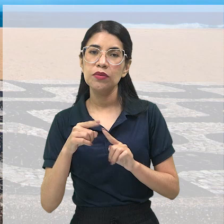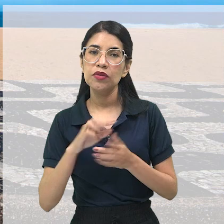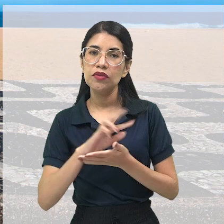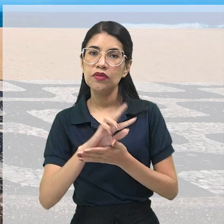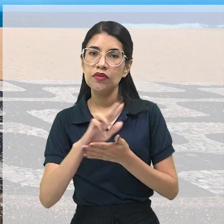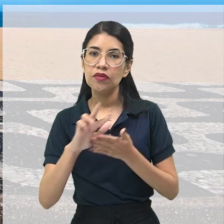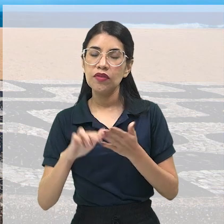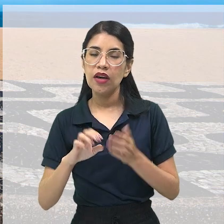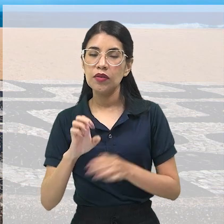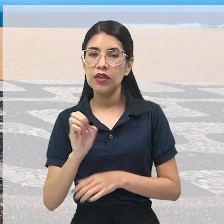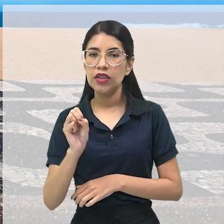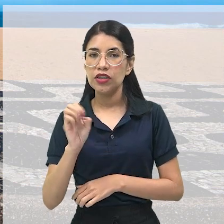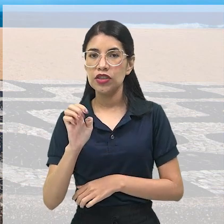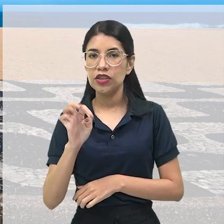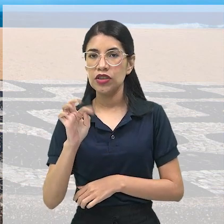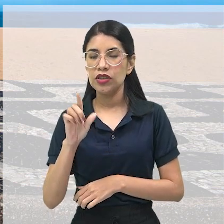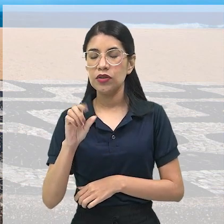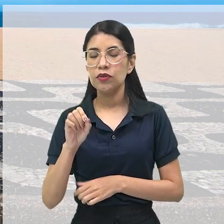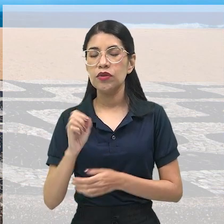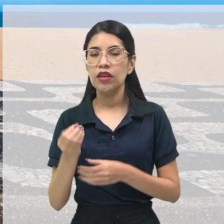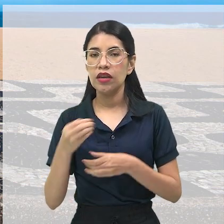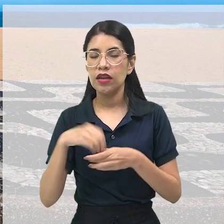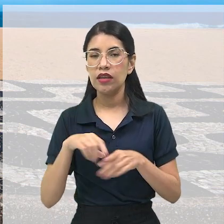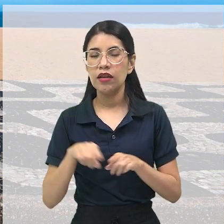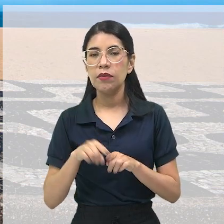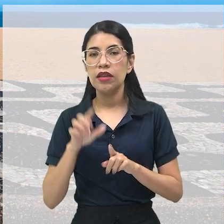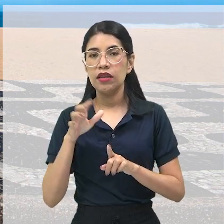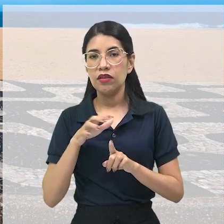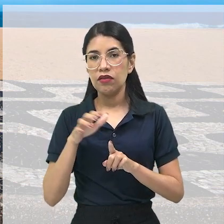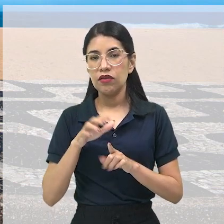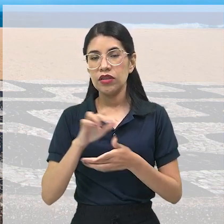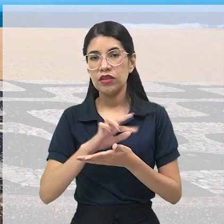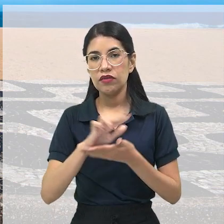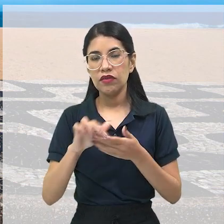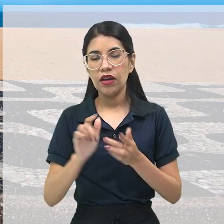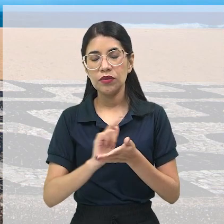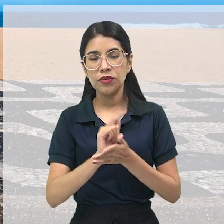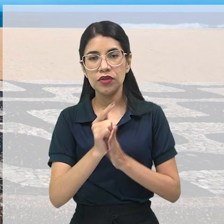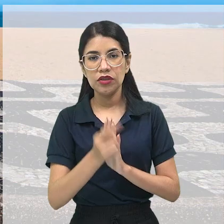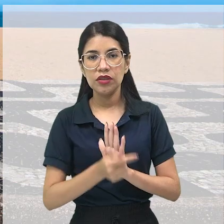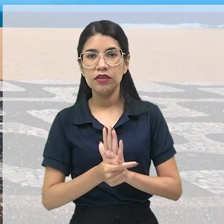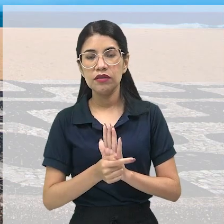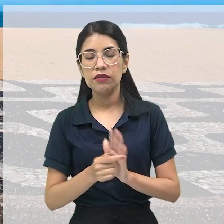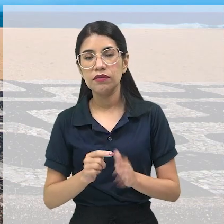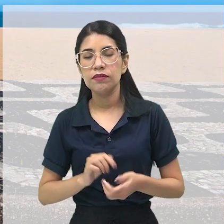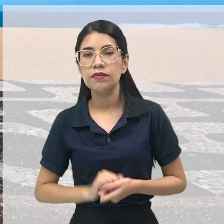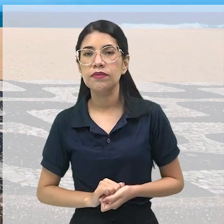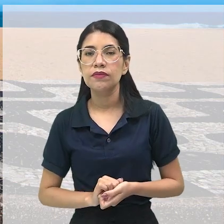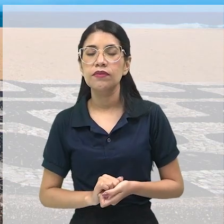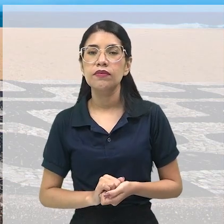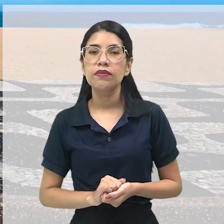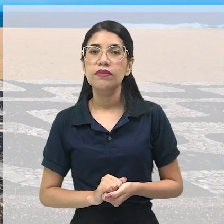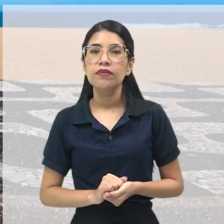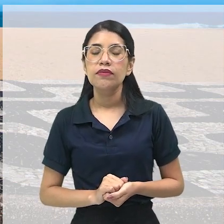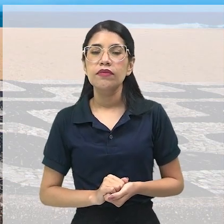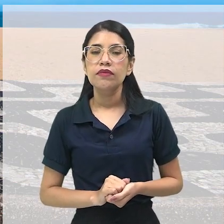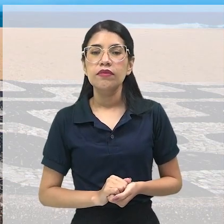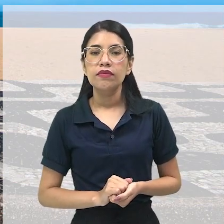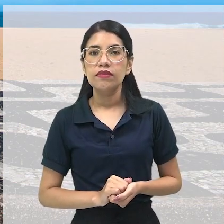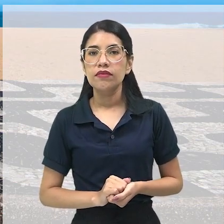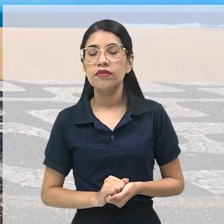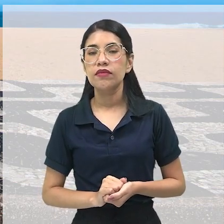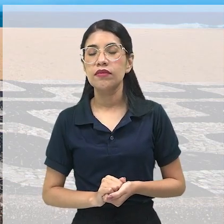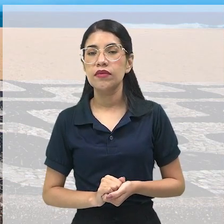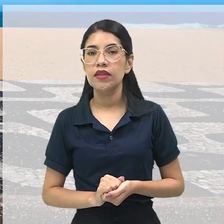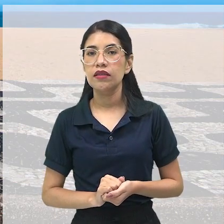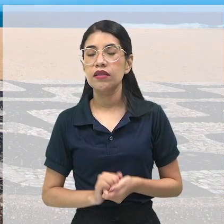de estilo porque possui influências do samba, da bossa nova, do rock, do pop e jazz, entre outros. Então,